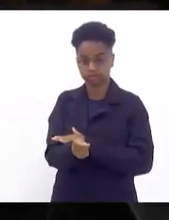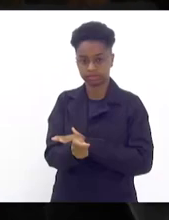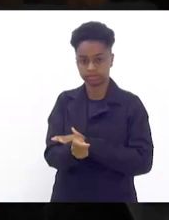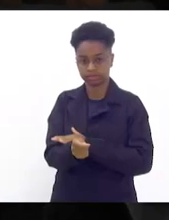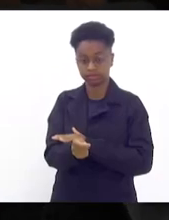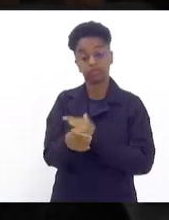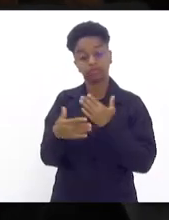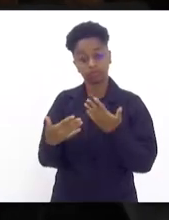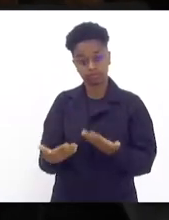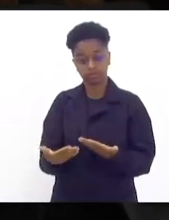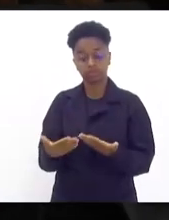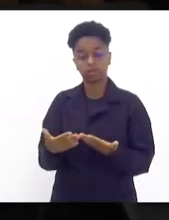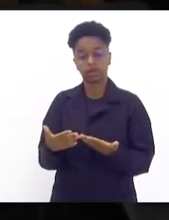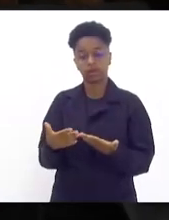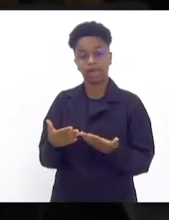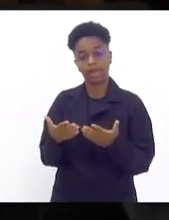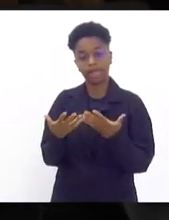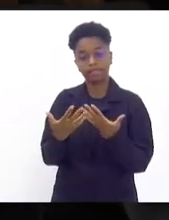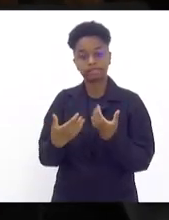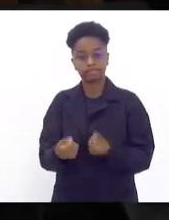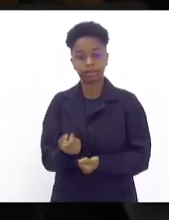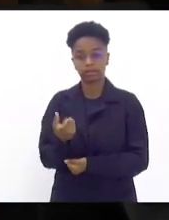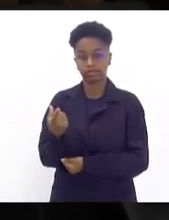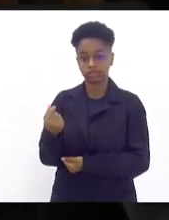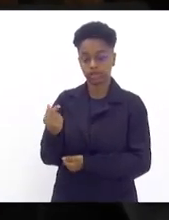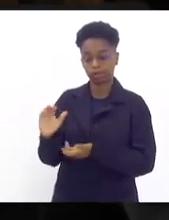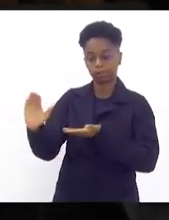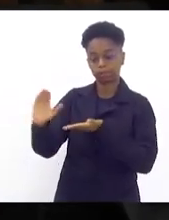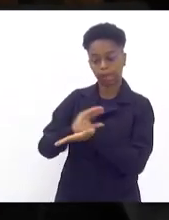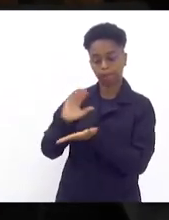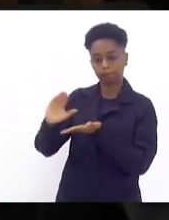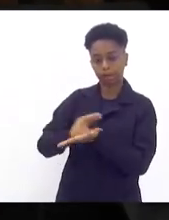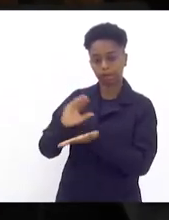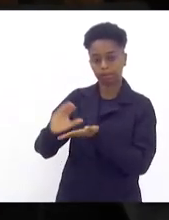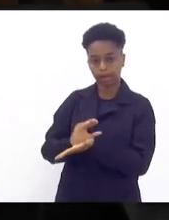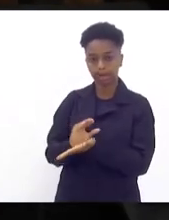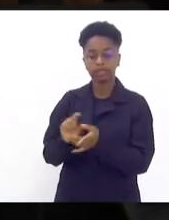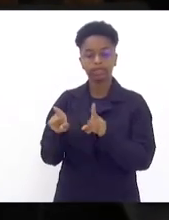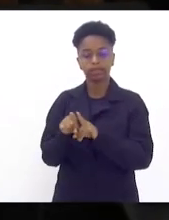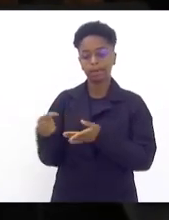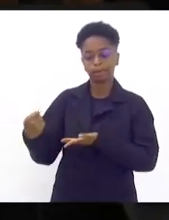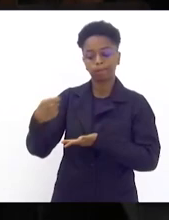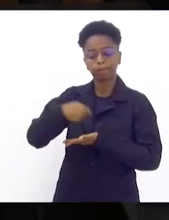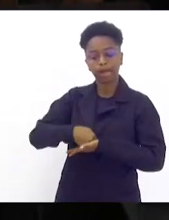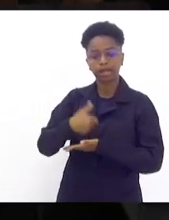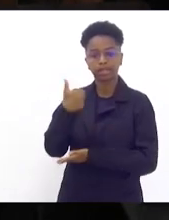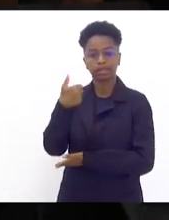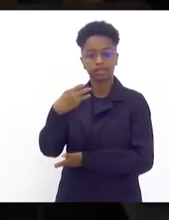vai captar recursos e ser remunerado com